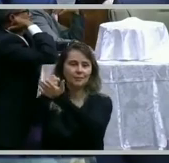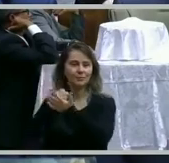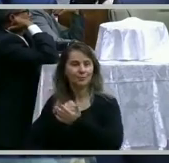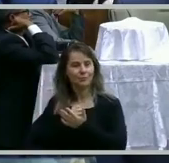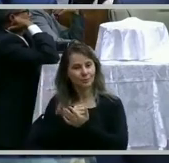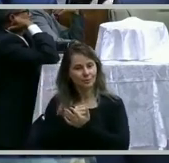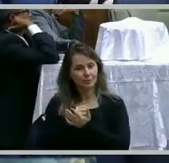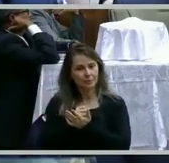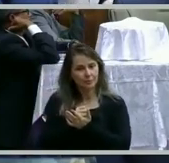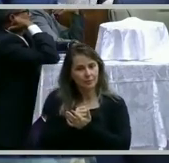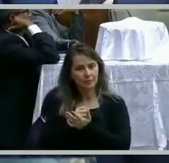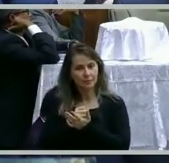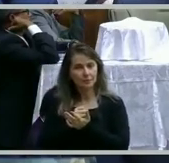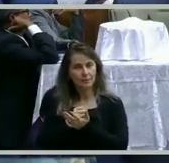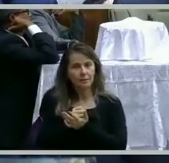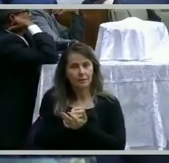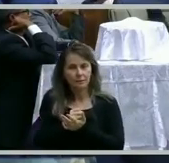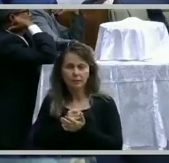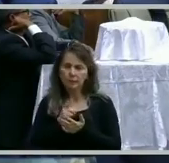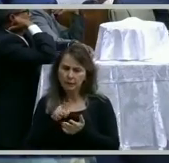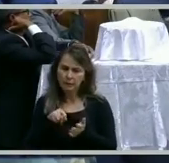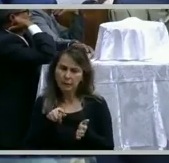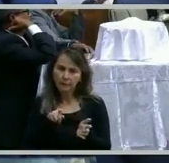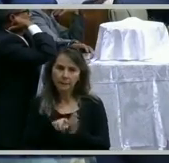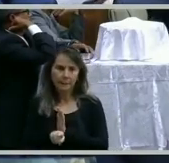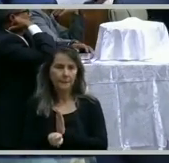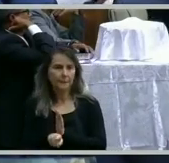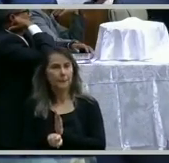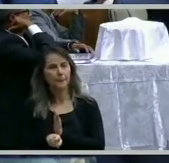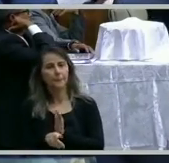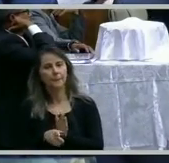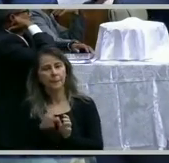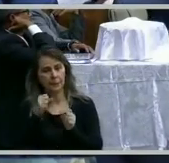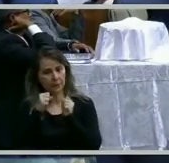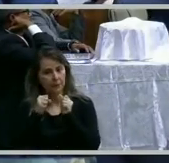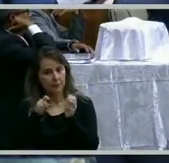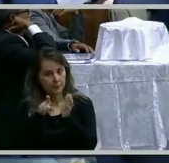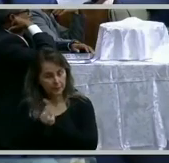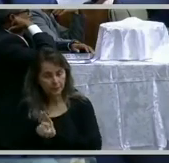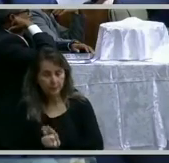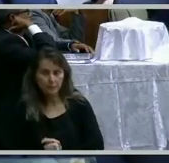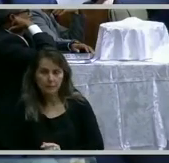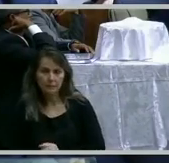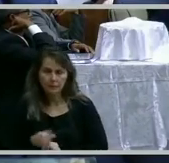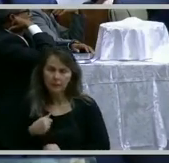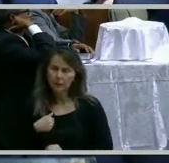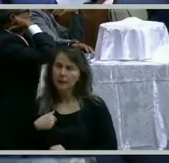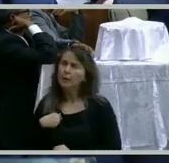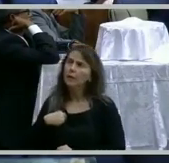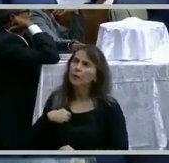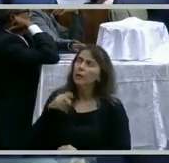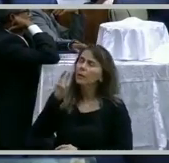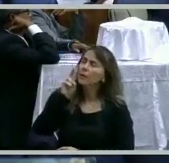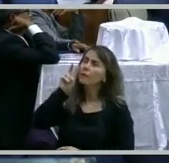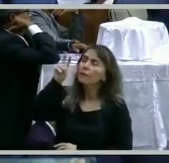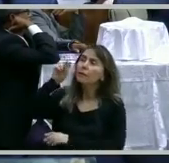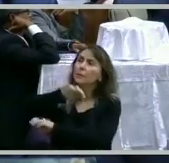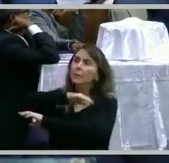É uma pergunta que o salmista faz. Elevo os meus olhos para os